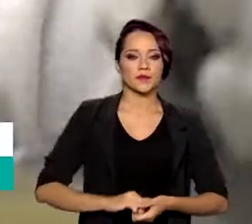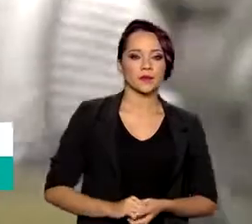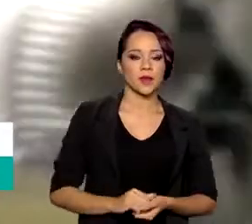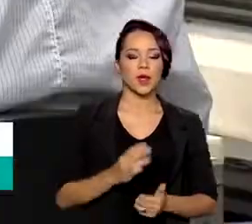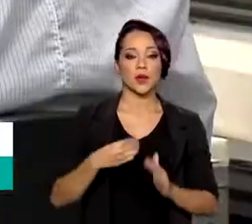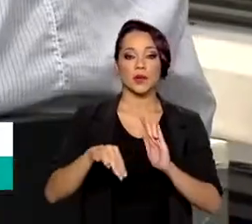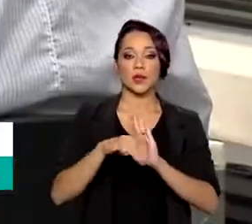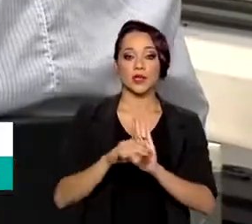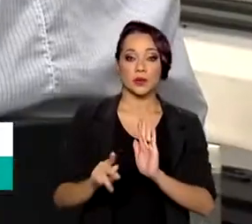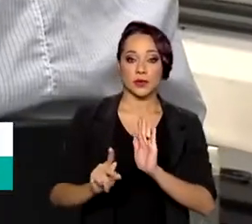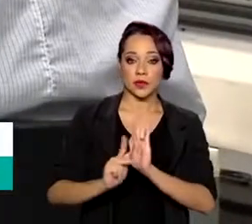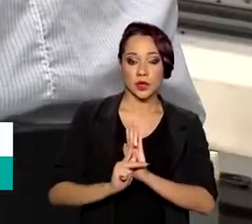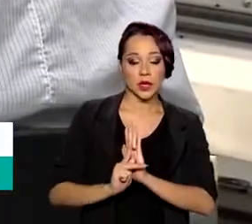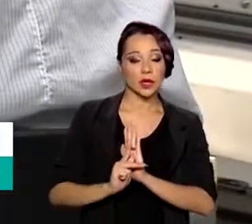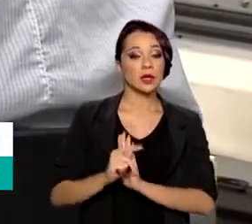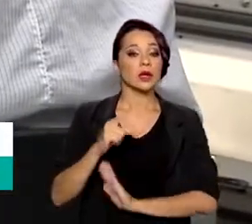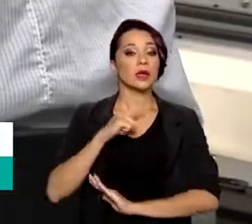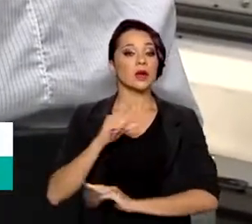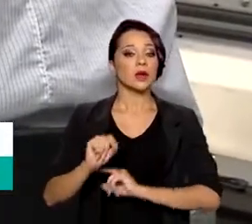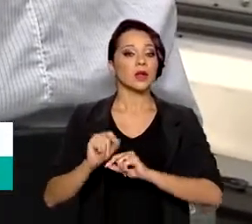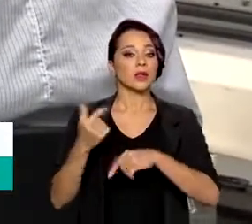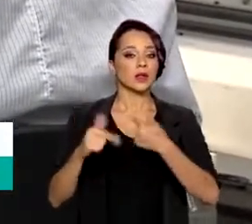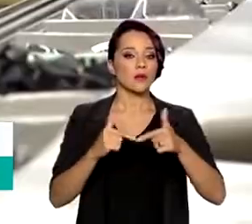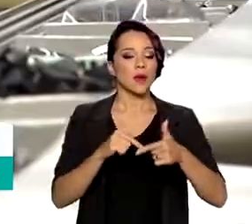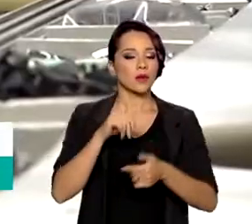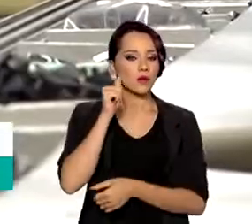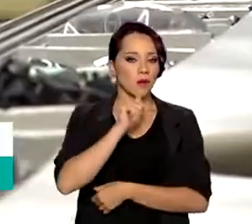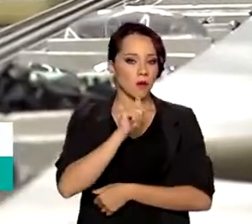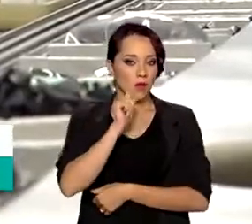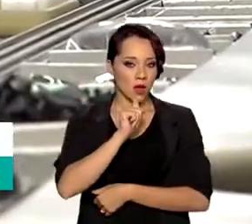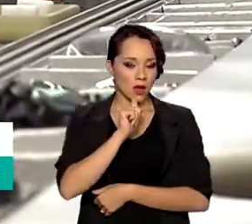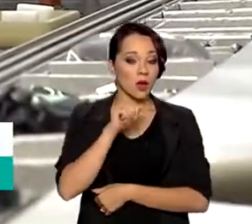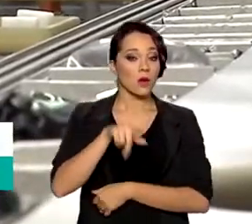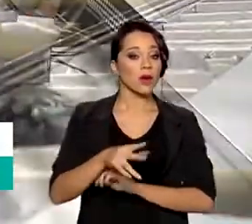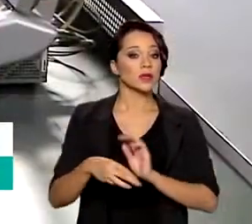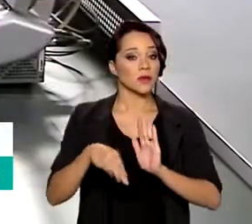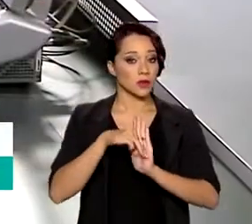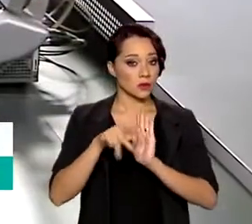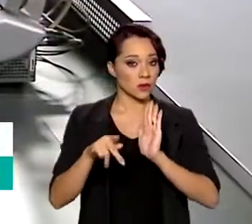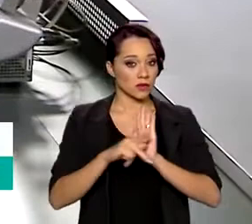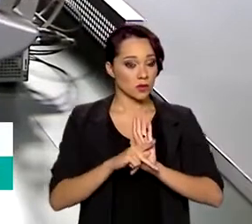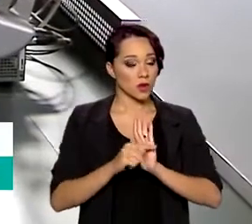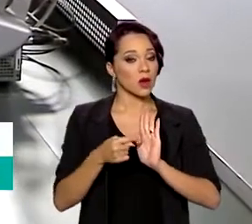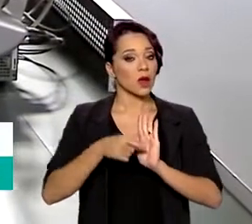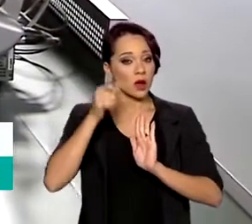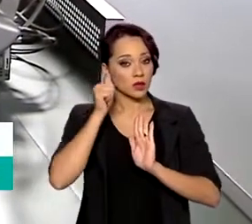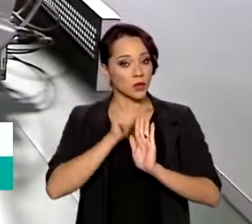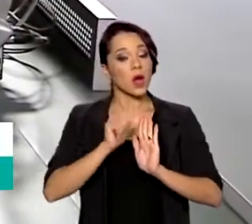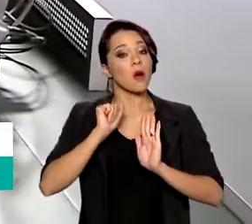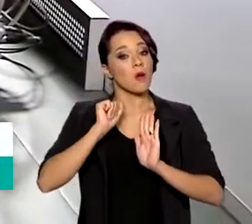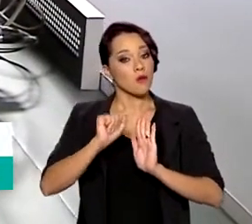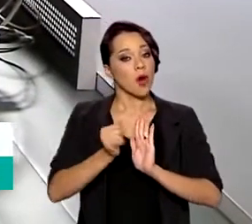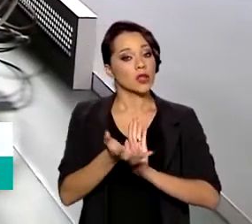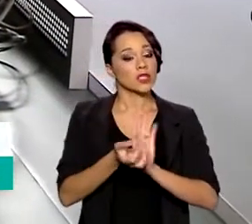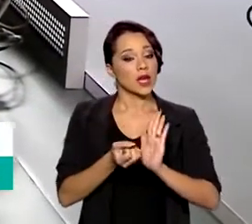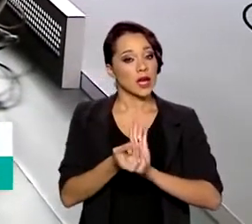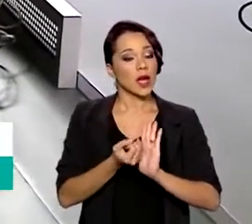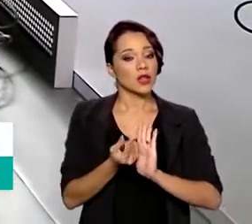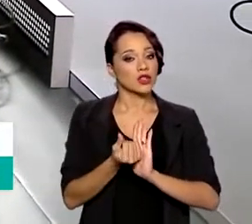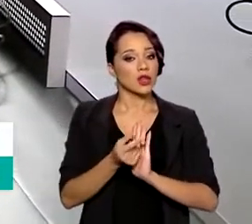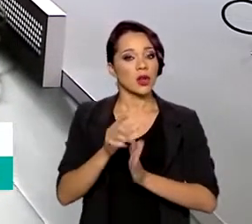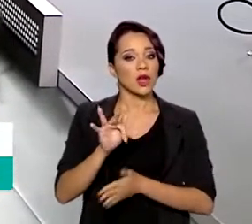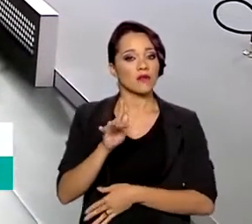medida provisória que trata da empregabilidade da mulher. Com essa medida provisória, as mulheres poderão sacar recursos do